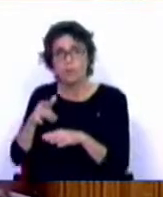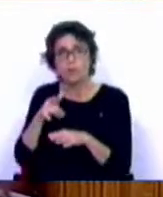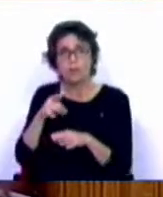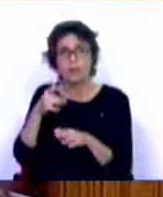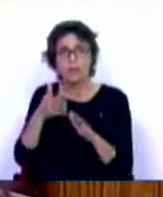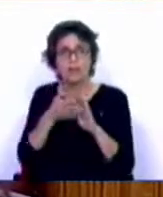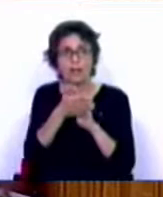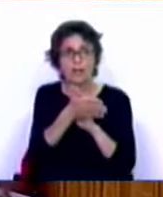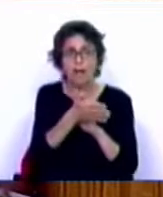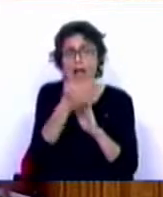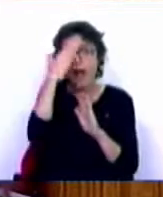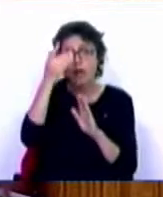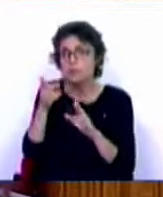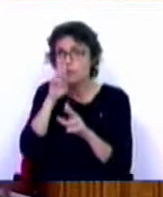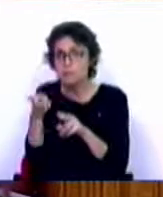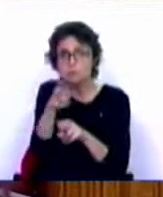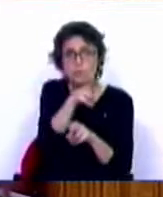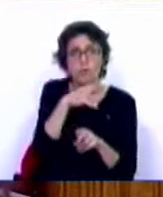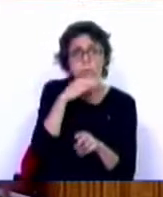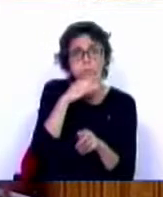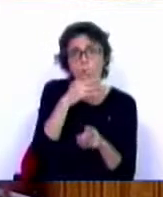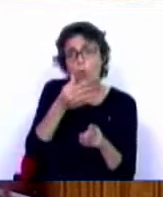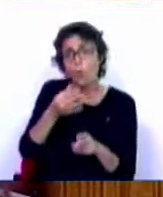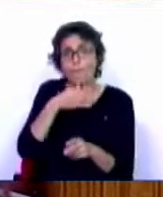PSP ou da GNR ou da PJ.